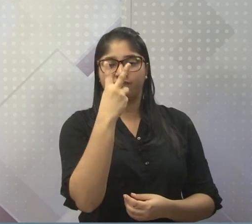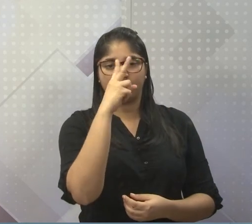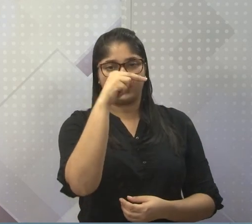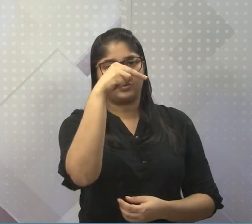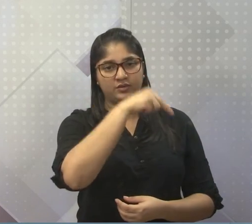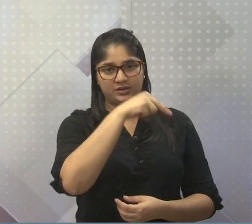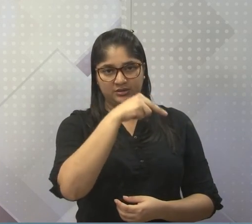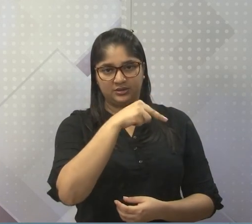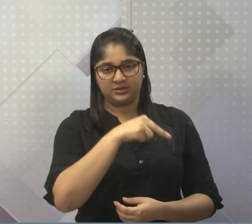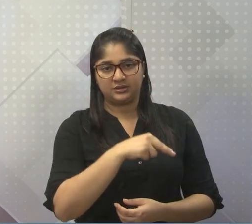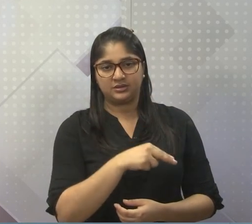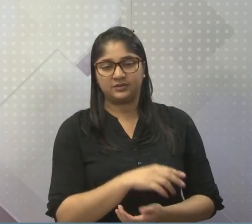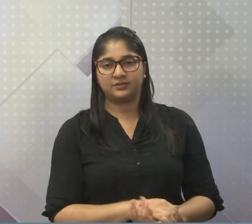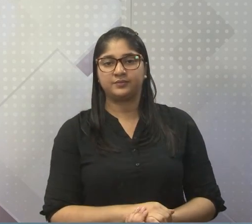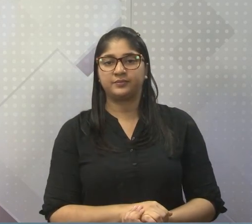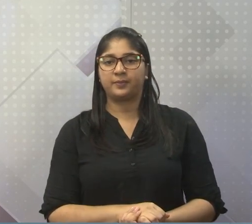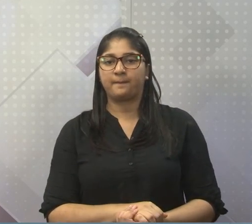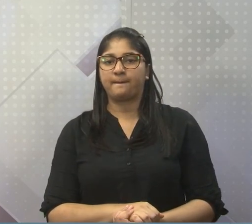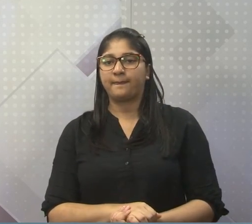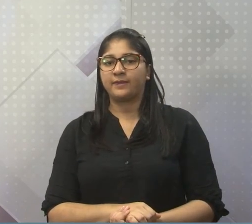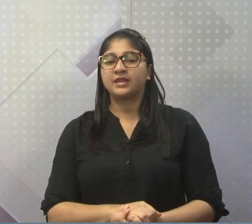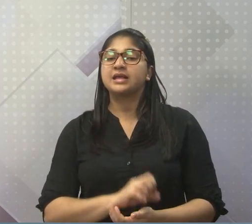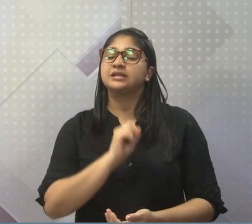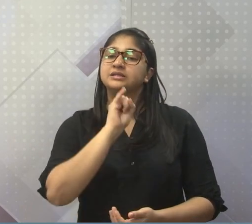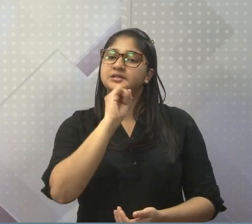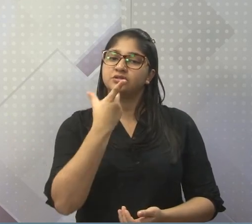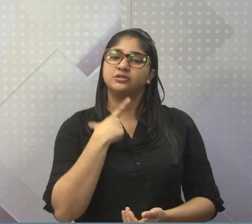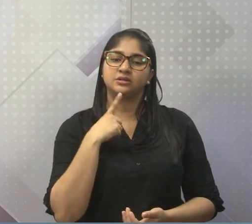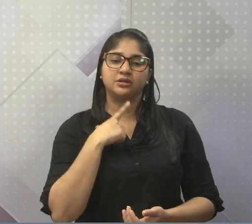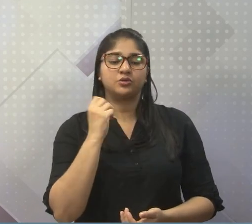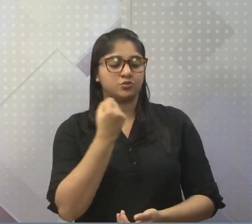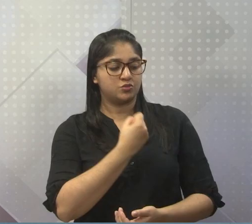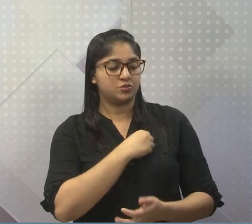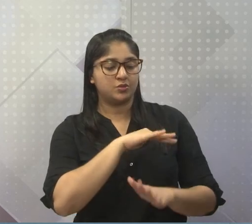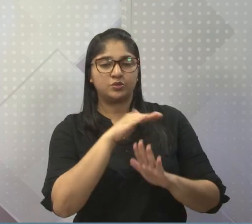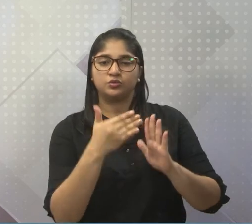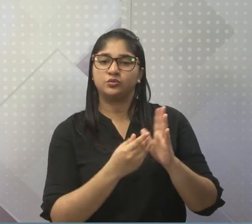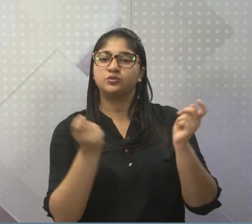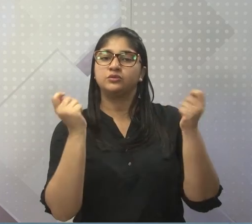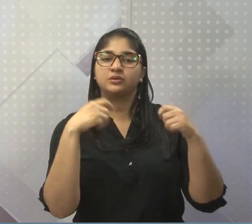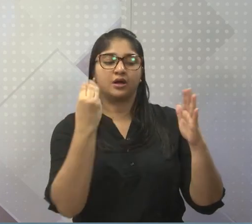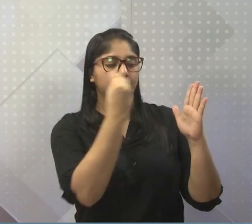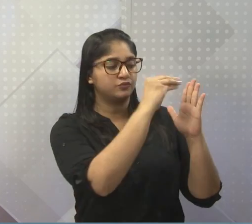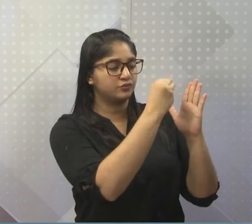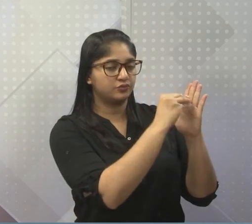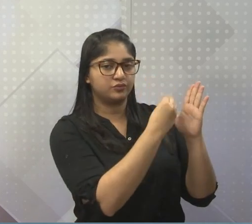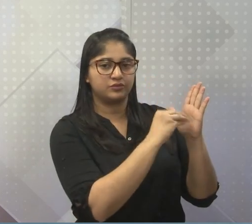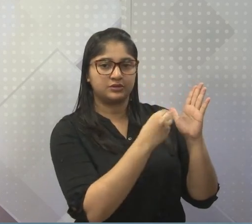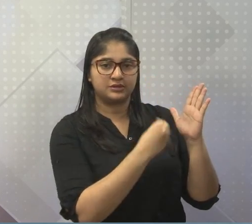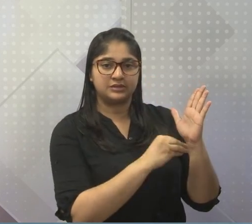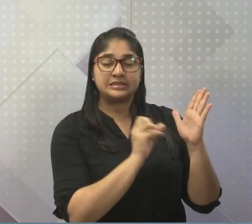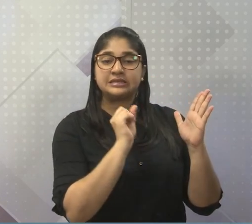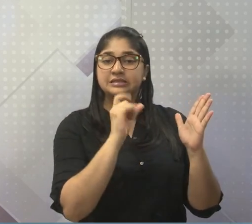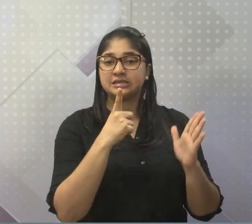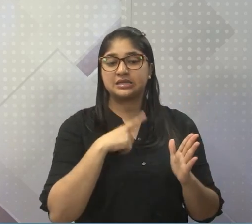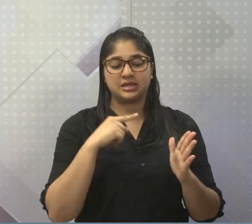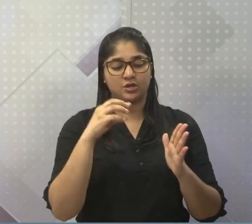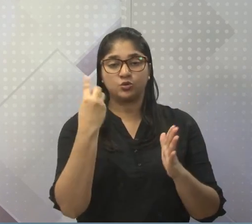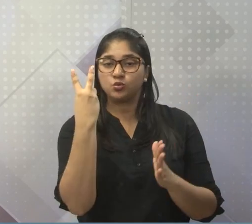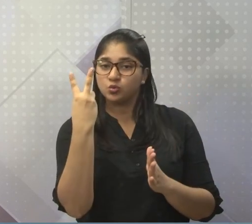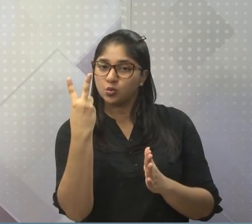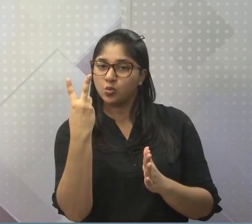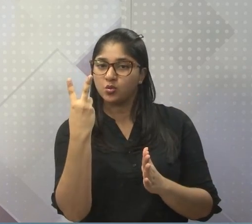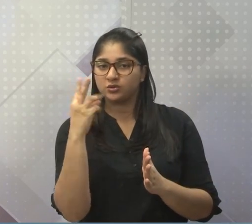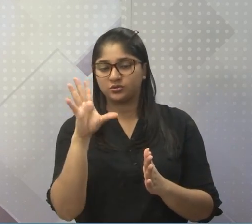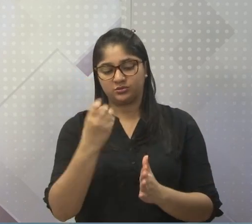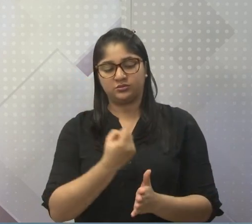o B e o N, eu posso calcular as outras, certo? Então, se você tem duas medidas, com essas